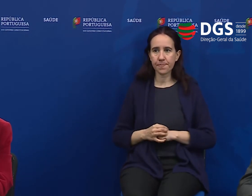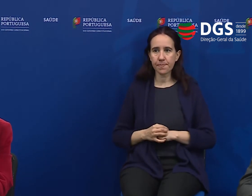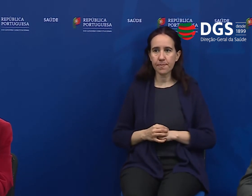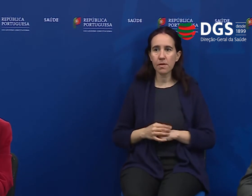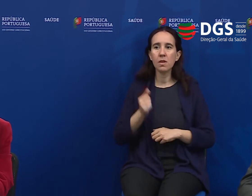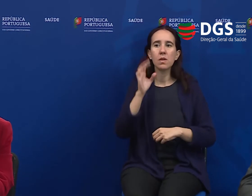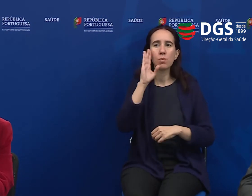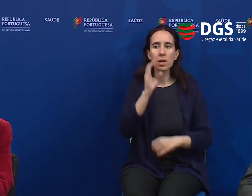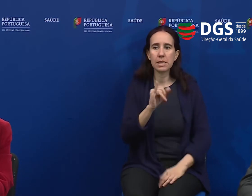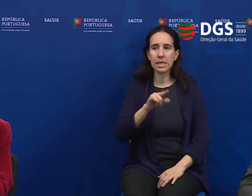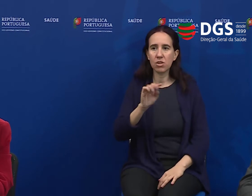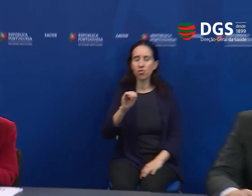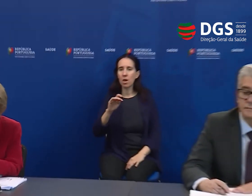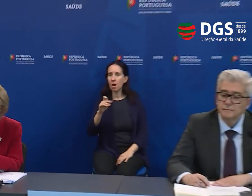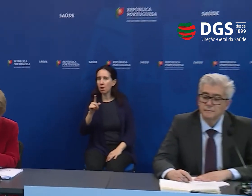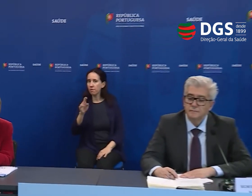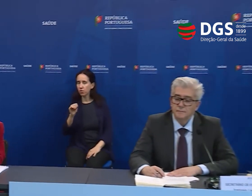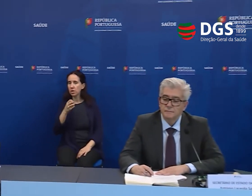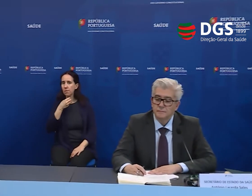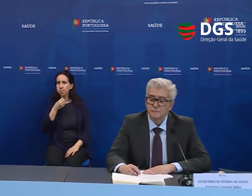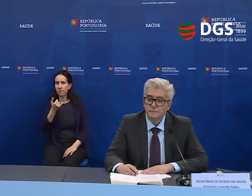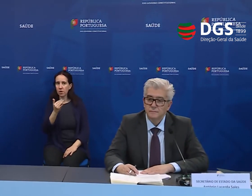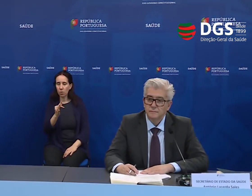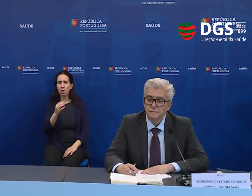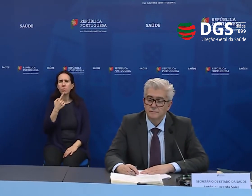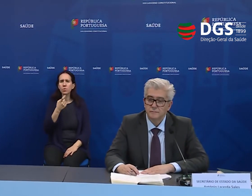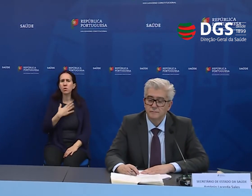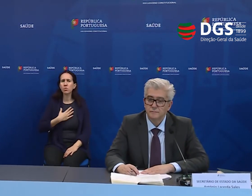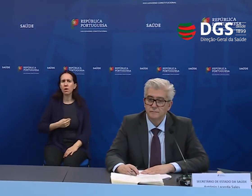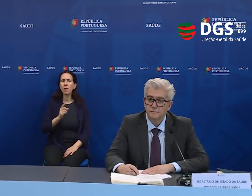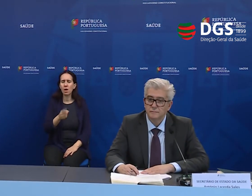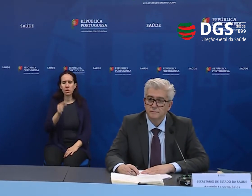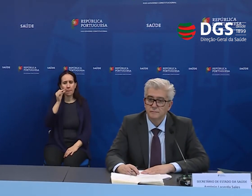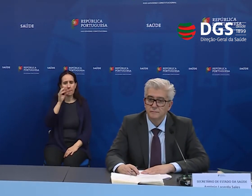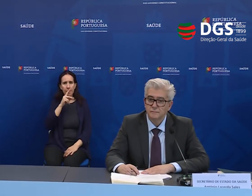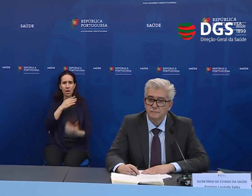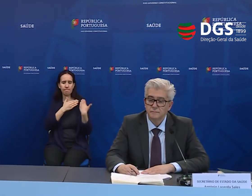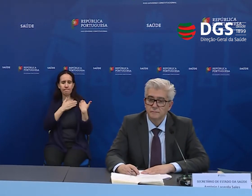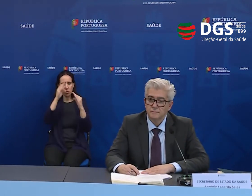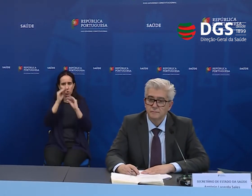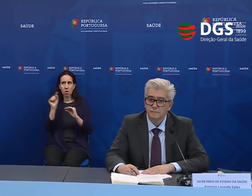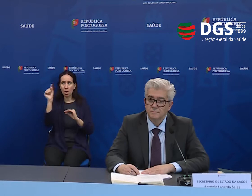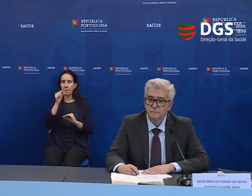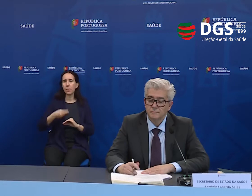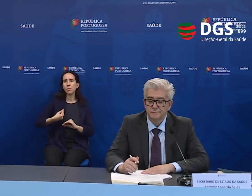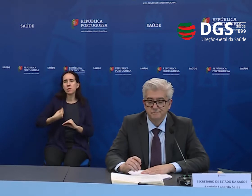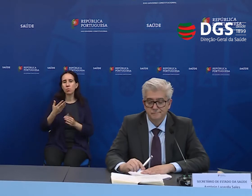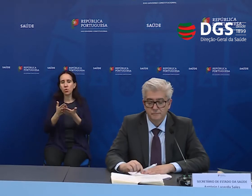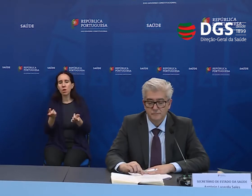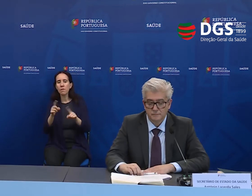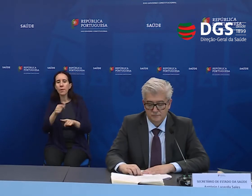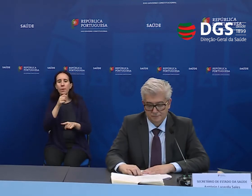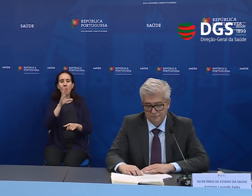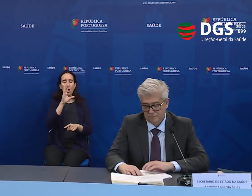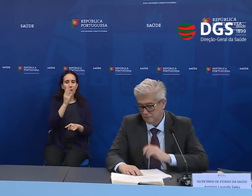Boa tarde, Inês Alves, do SAP 24. Eu gostaria de perguntar o seguinte: há pais encarregados de educação que estão preocupados com o regresso às escolas dos